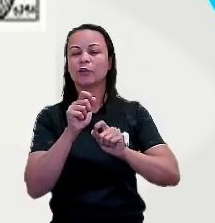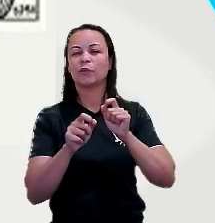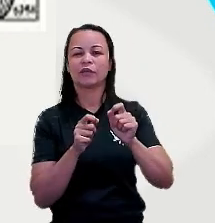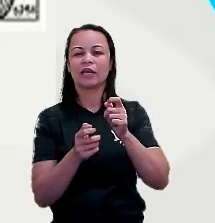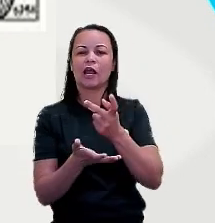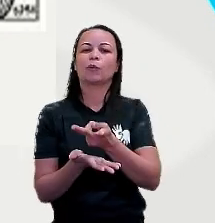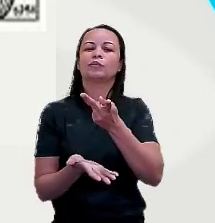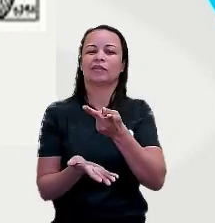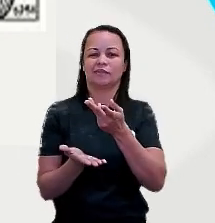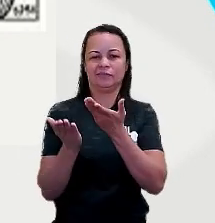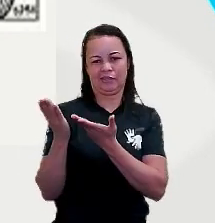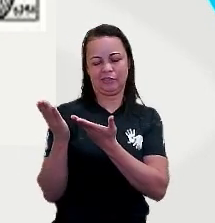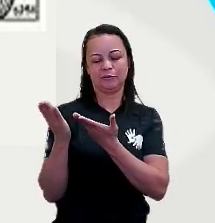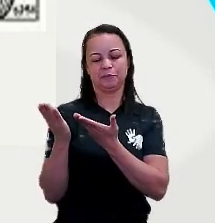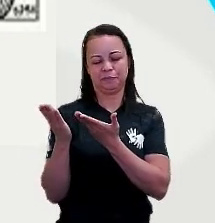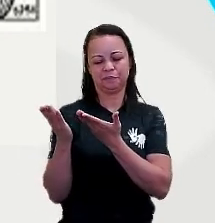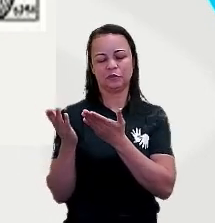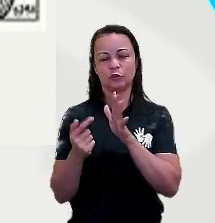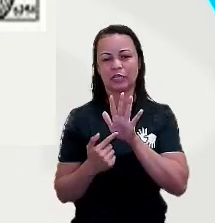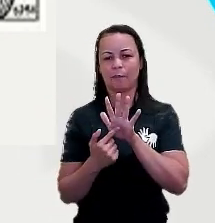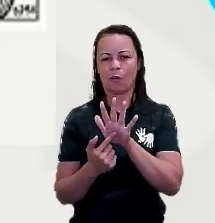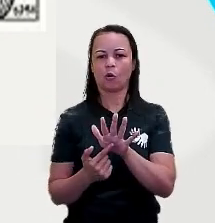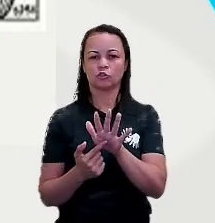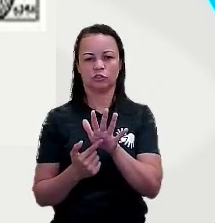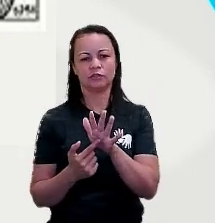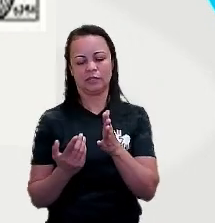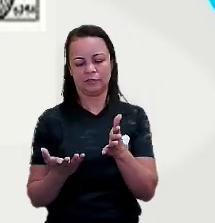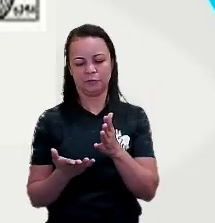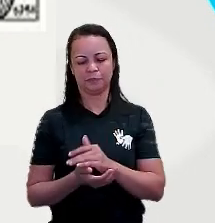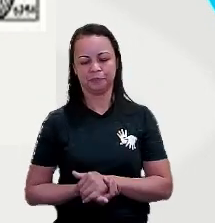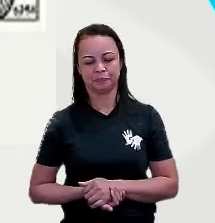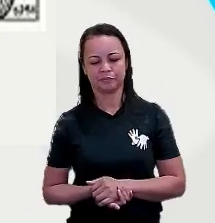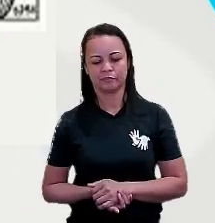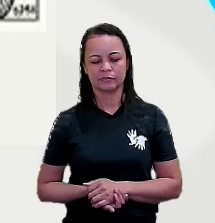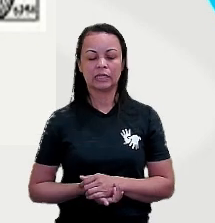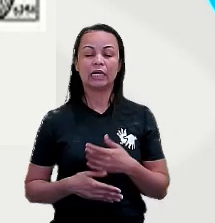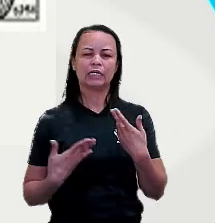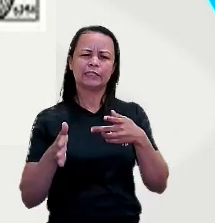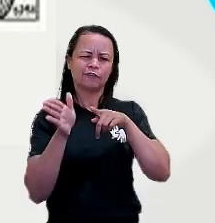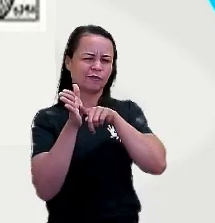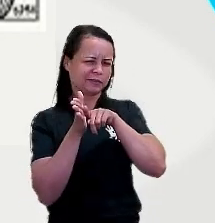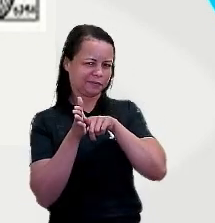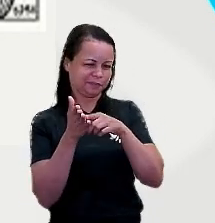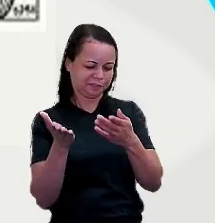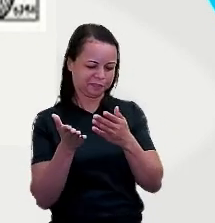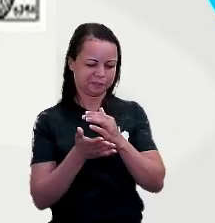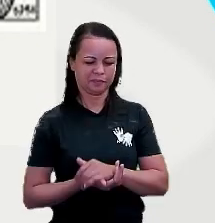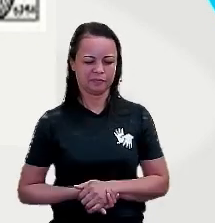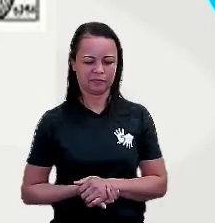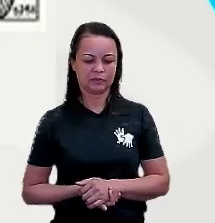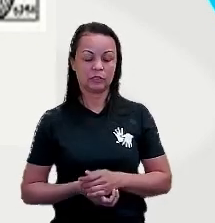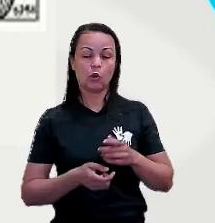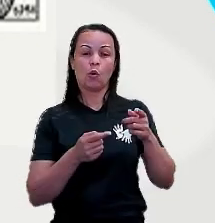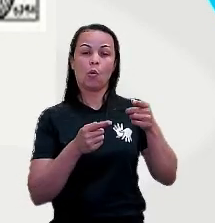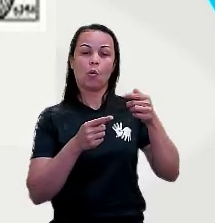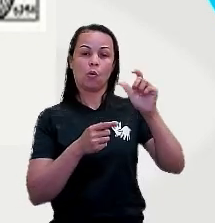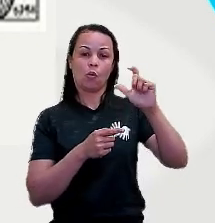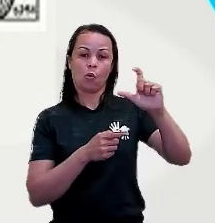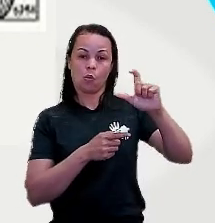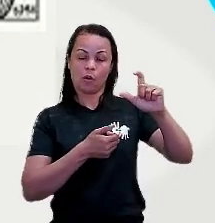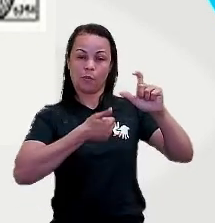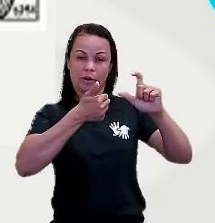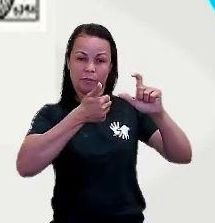que está querendo passar para quem está olhando, não é? Então, vamos analisar comigo. O primeiro